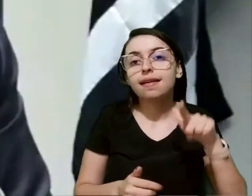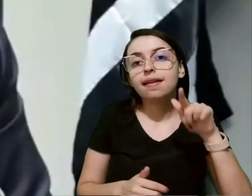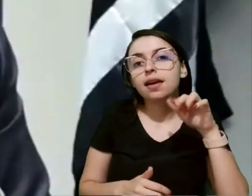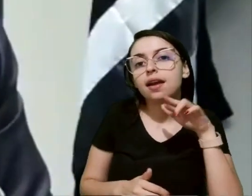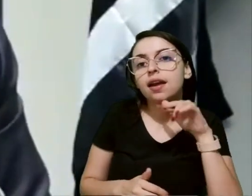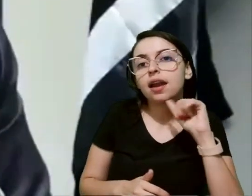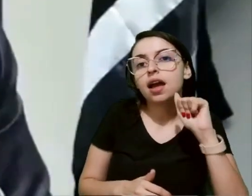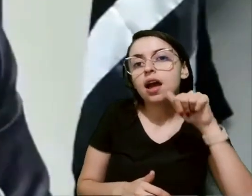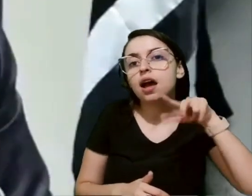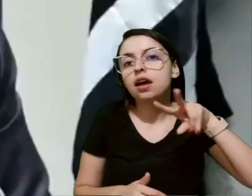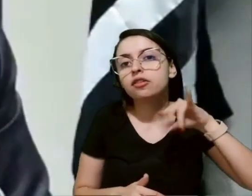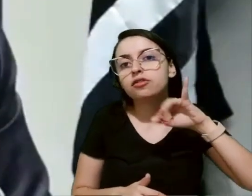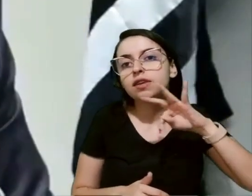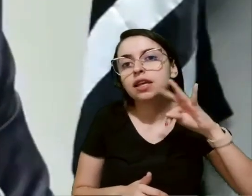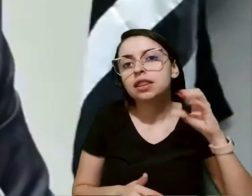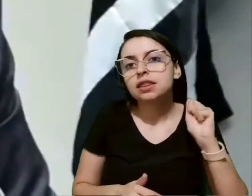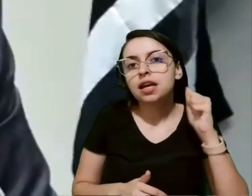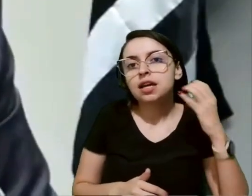gravitação